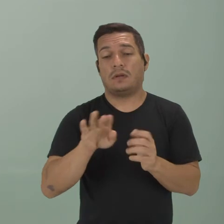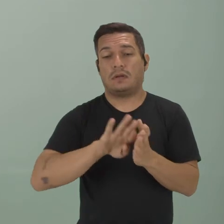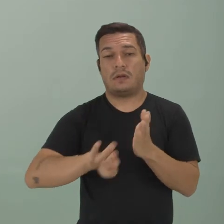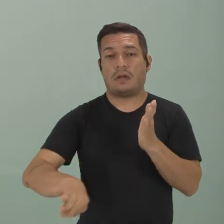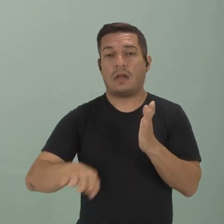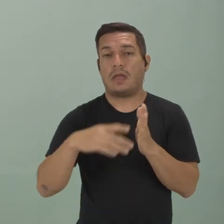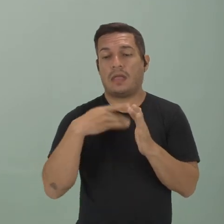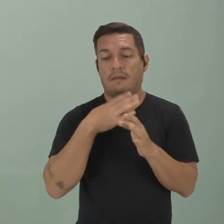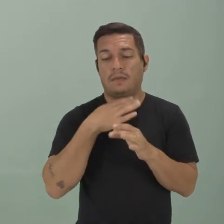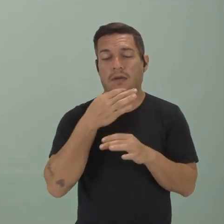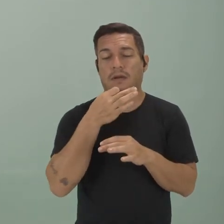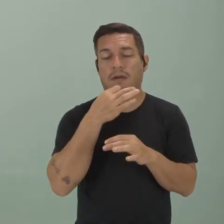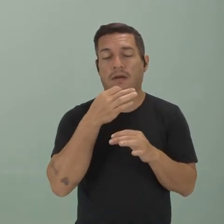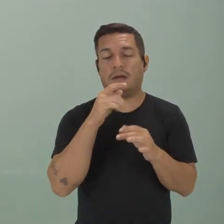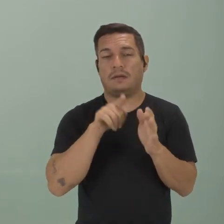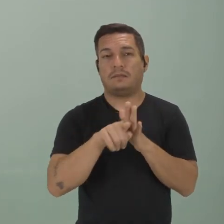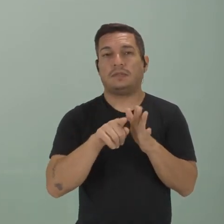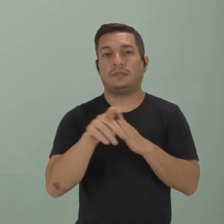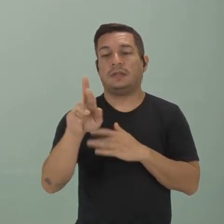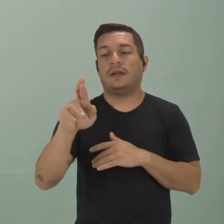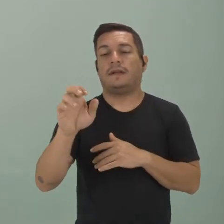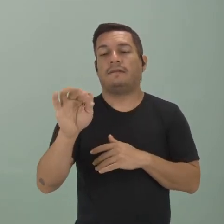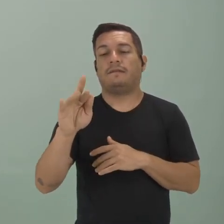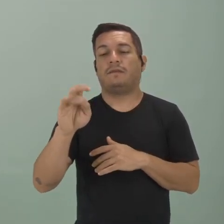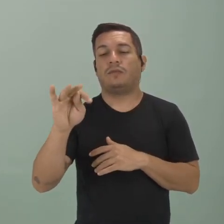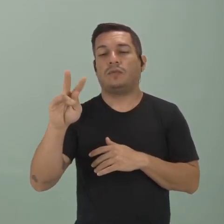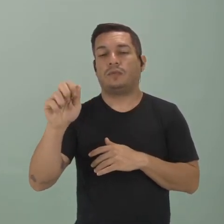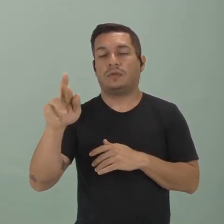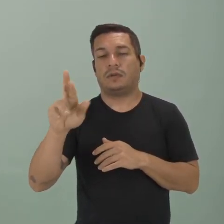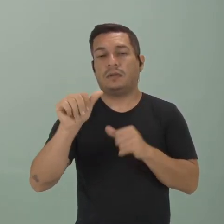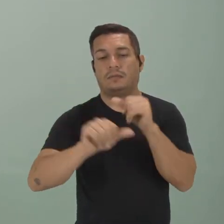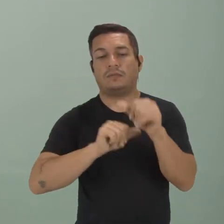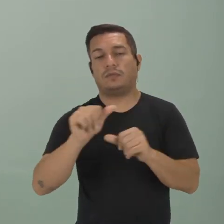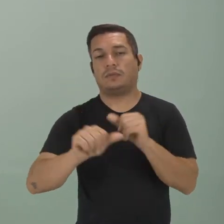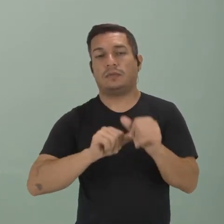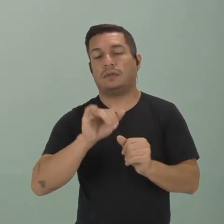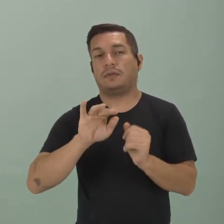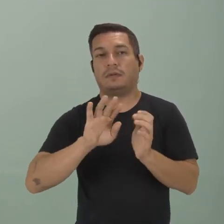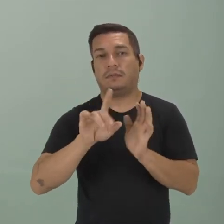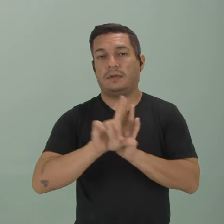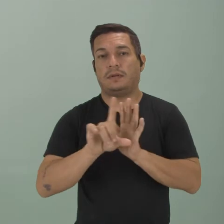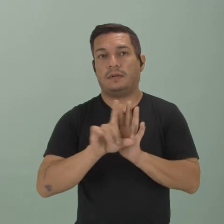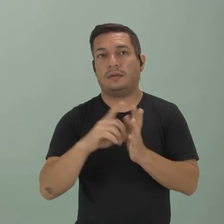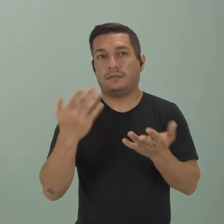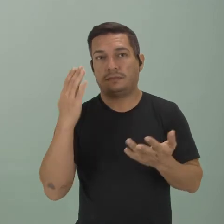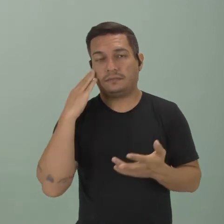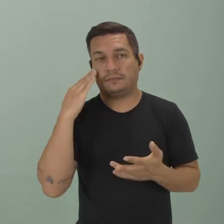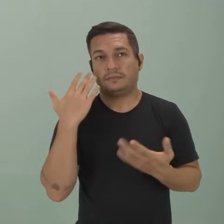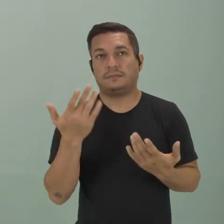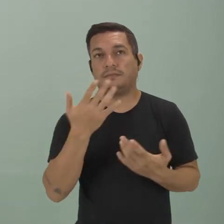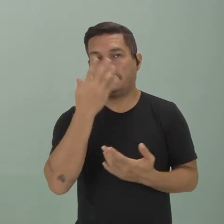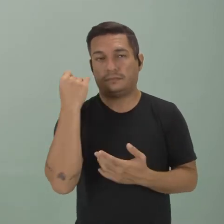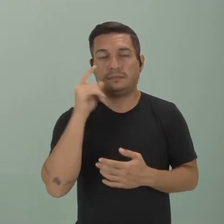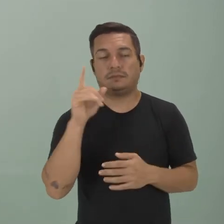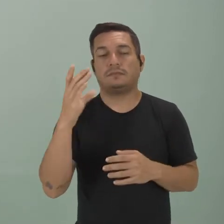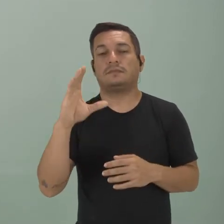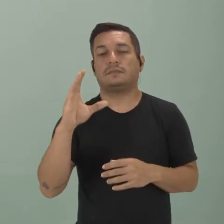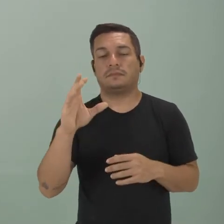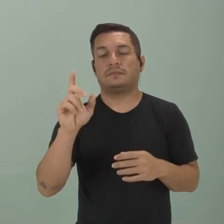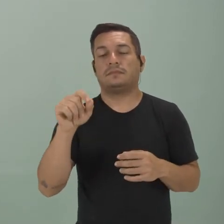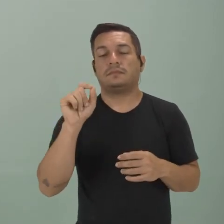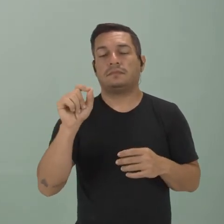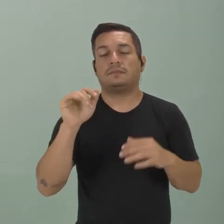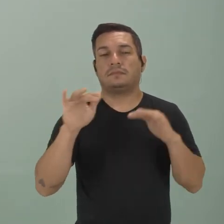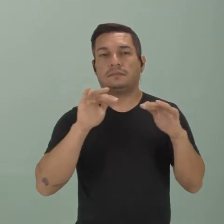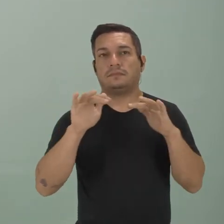outro cientista pode vir e refutar esse meu questionamento, refutar essa minha teoria, refutar essa minha lei.